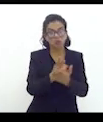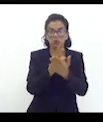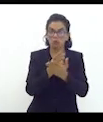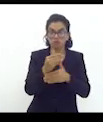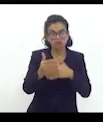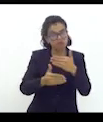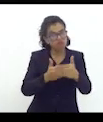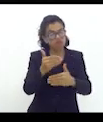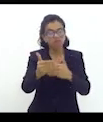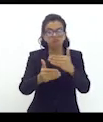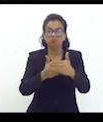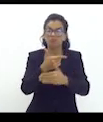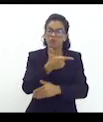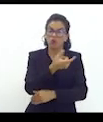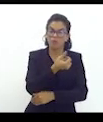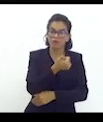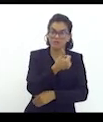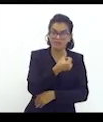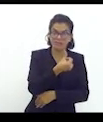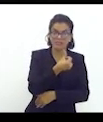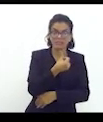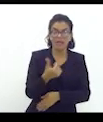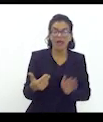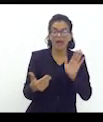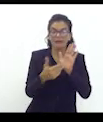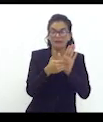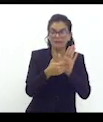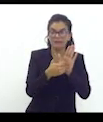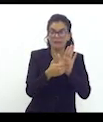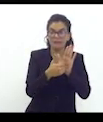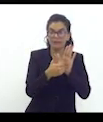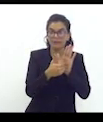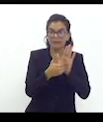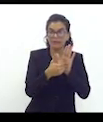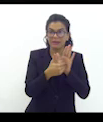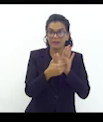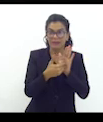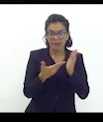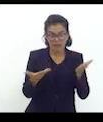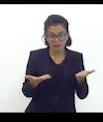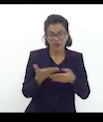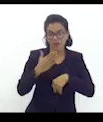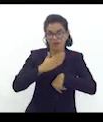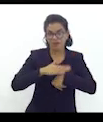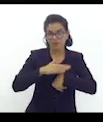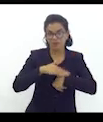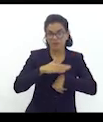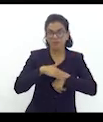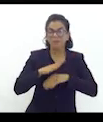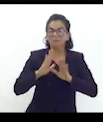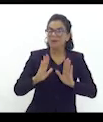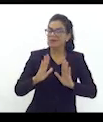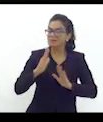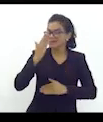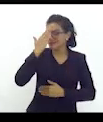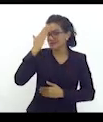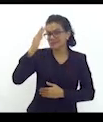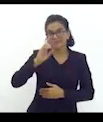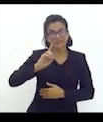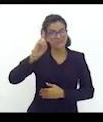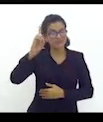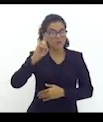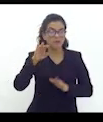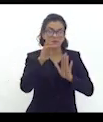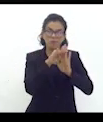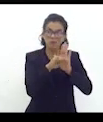perdurou de 2016 até esse exato momento. Mas, graças a Deus, um